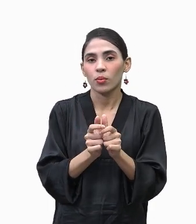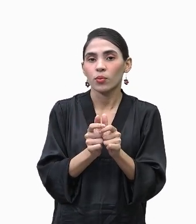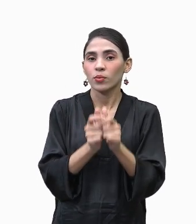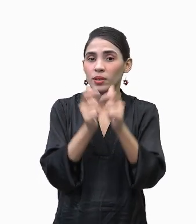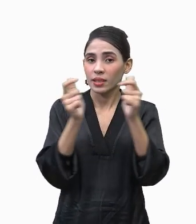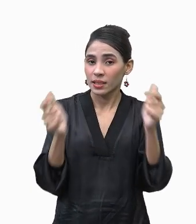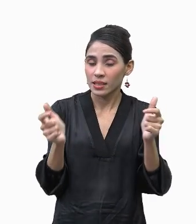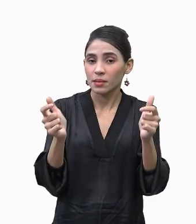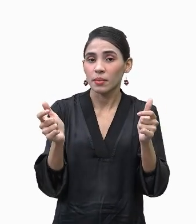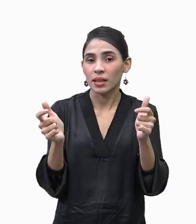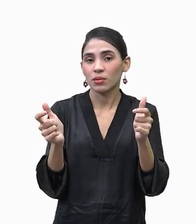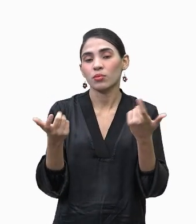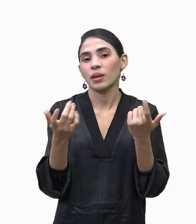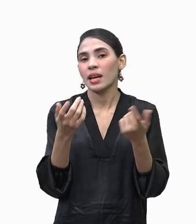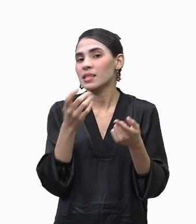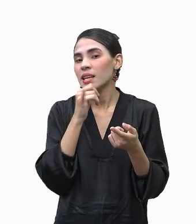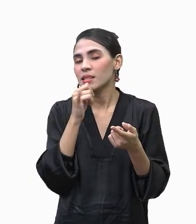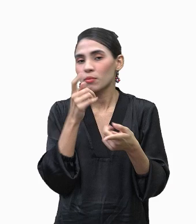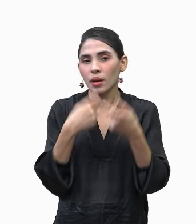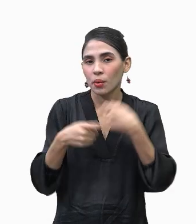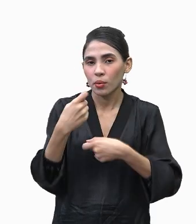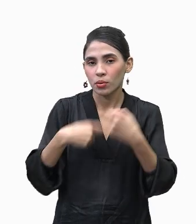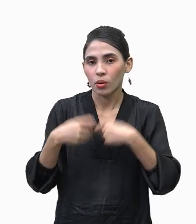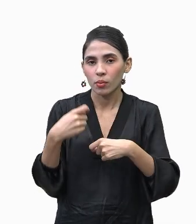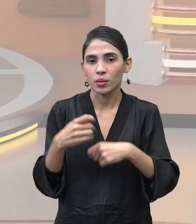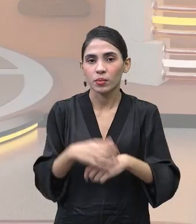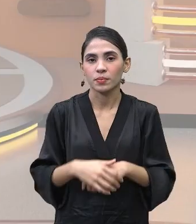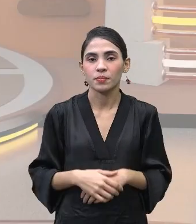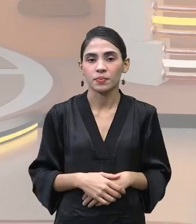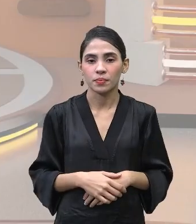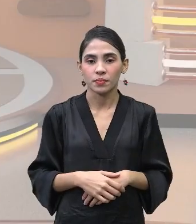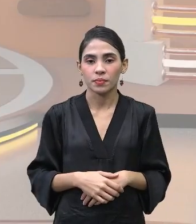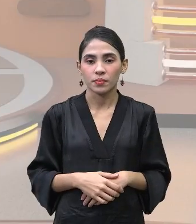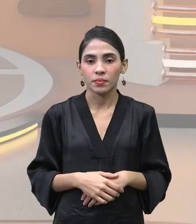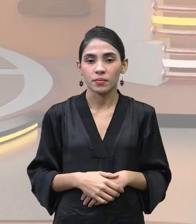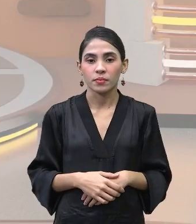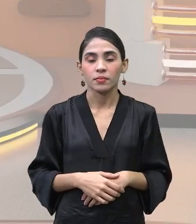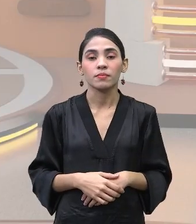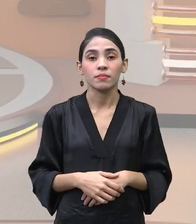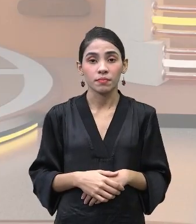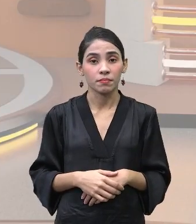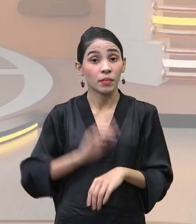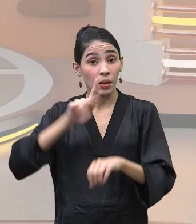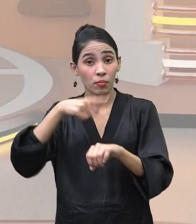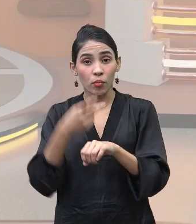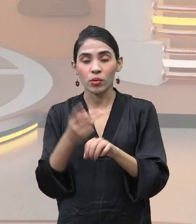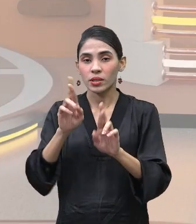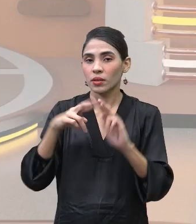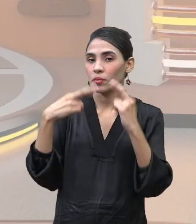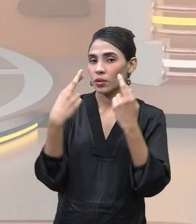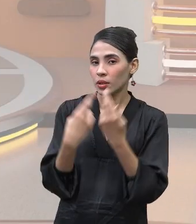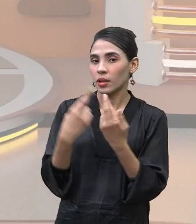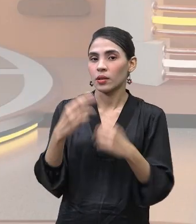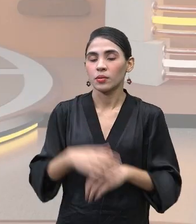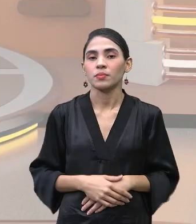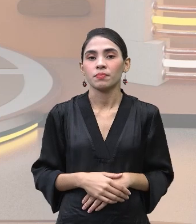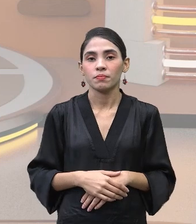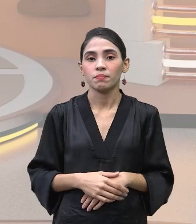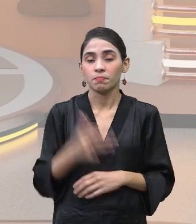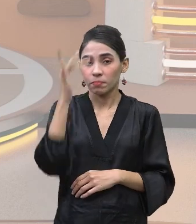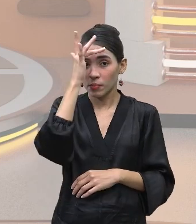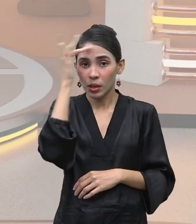crescimento econômico, né? Então, a partir dessa reunião, os seus membros,